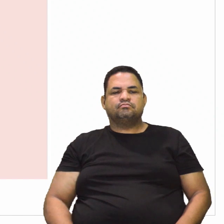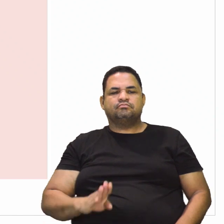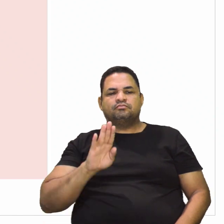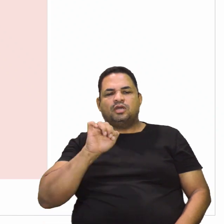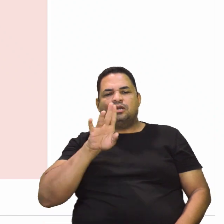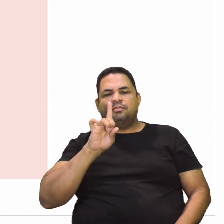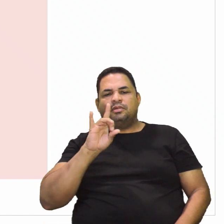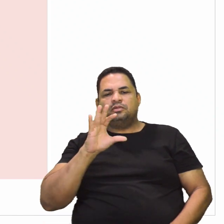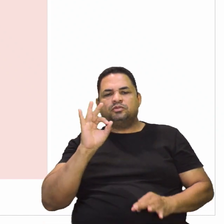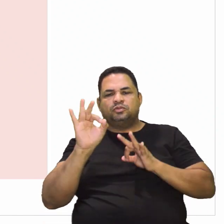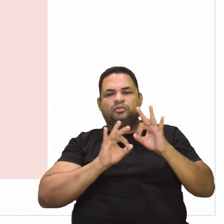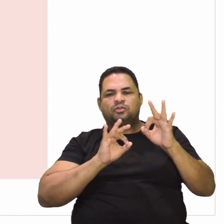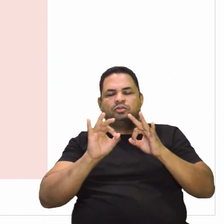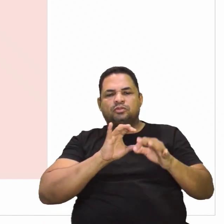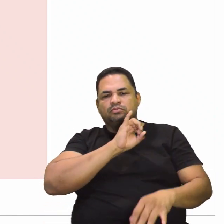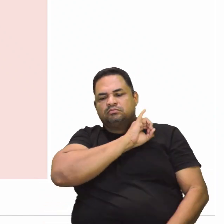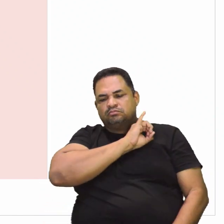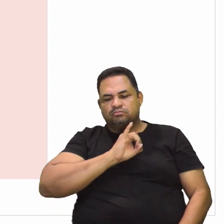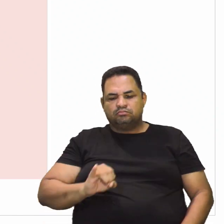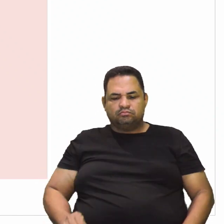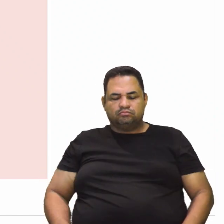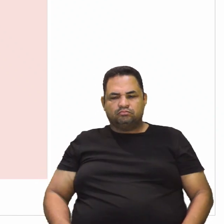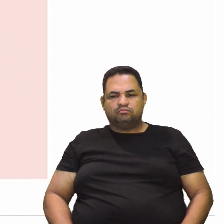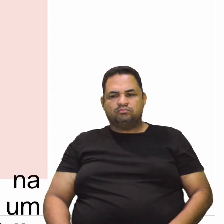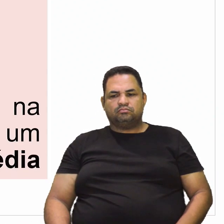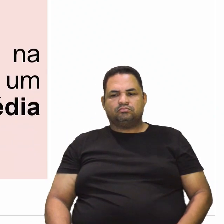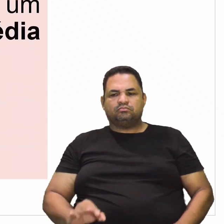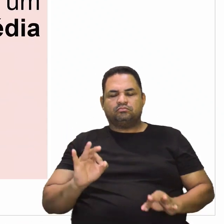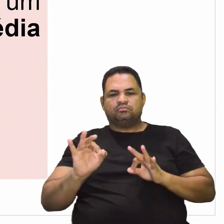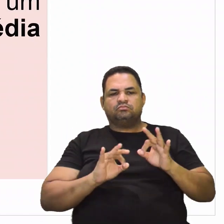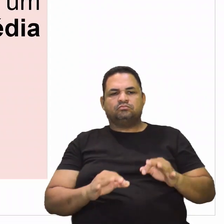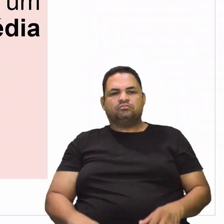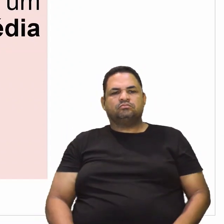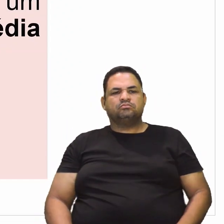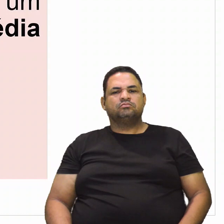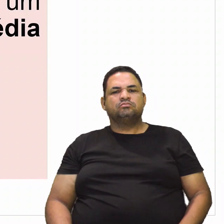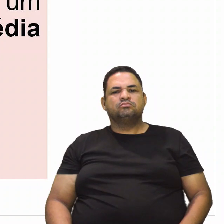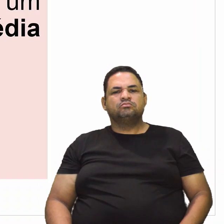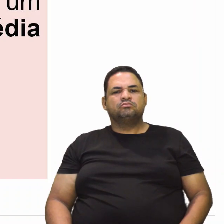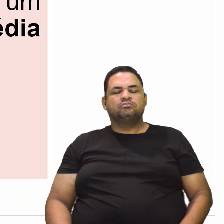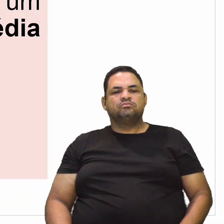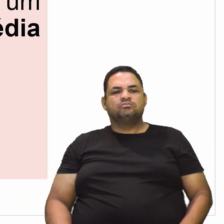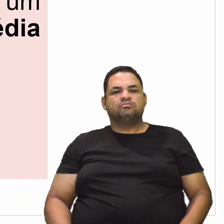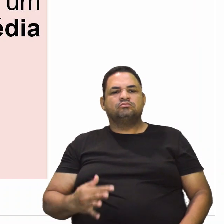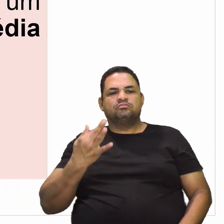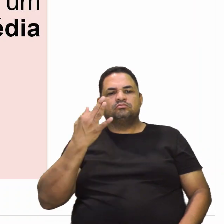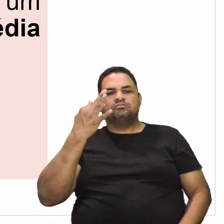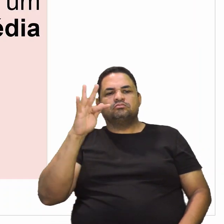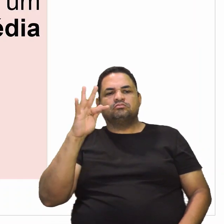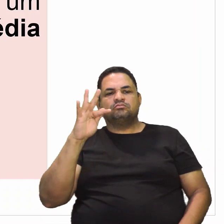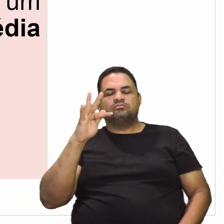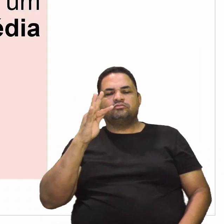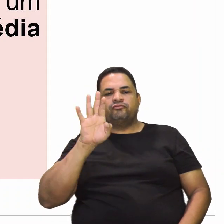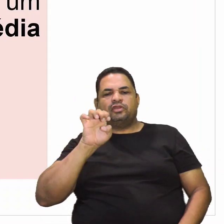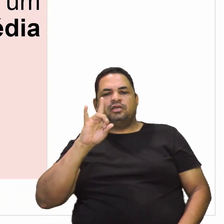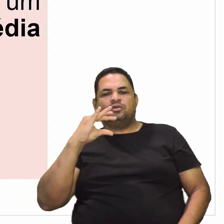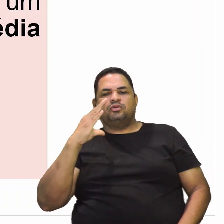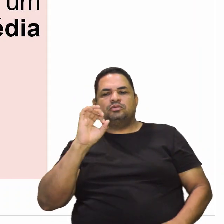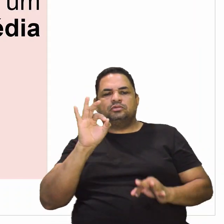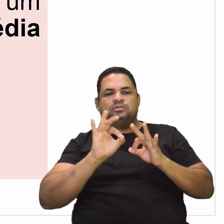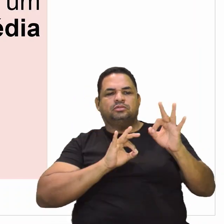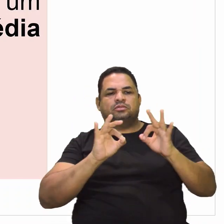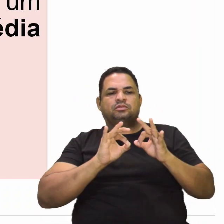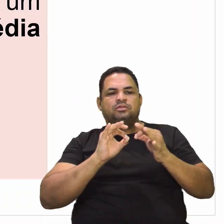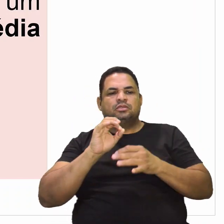bárbaros, eles construíram um império. Sabiam disso? Pois é, os francos, eles acabaram se